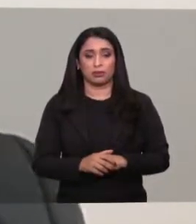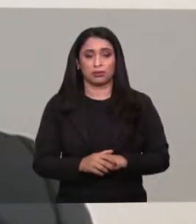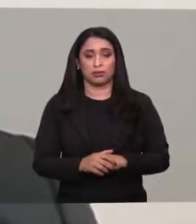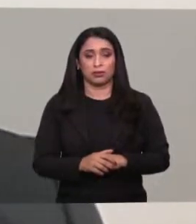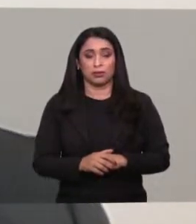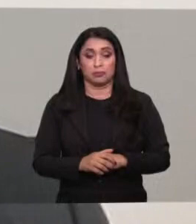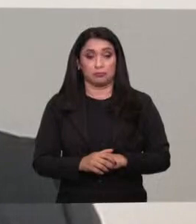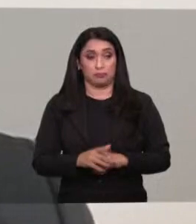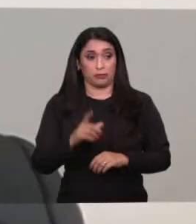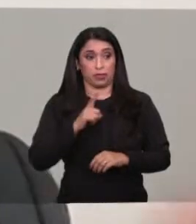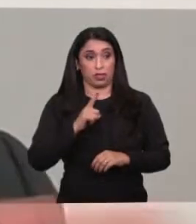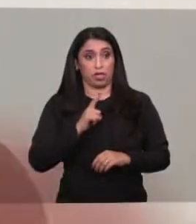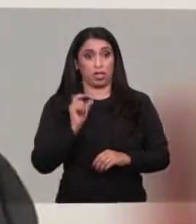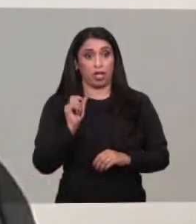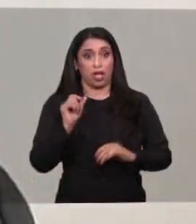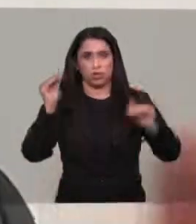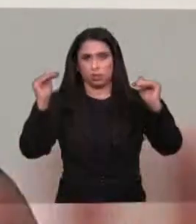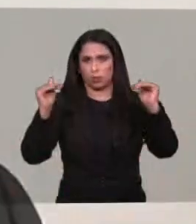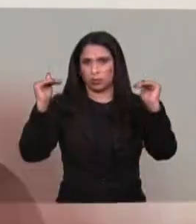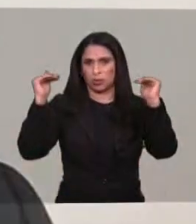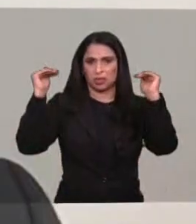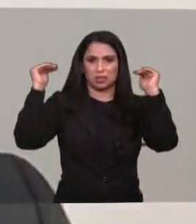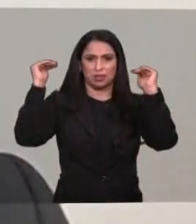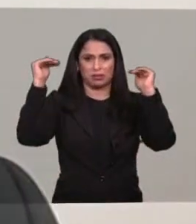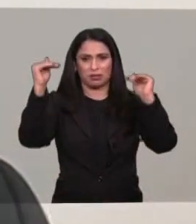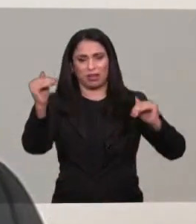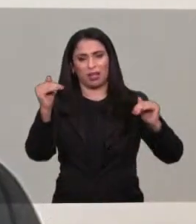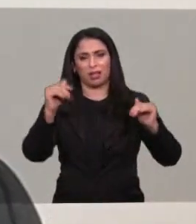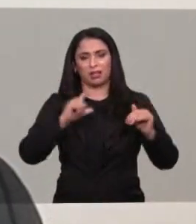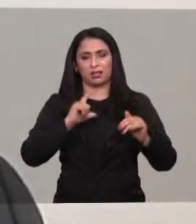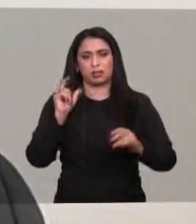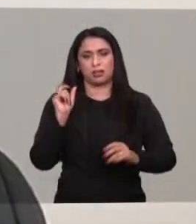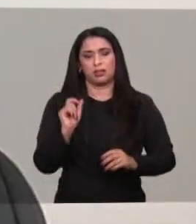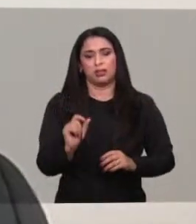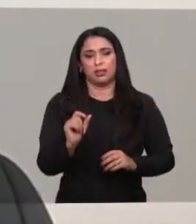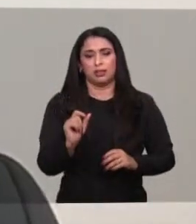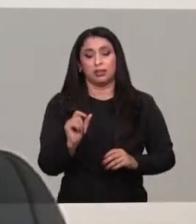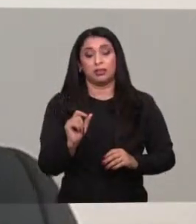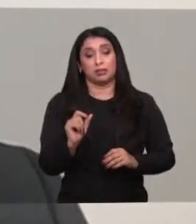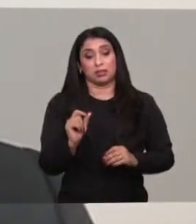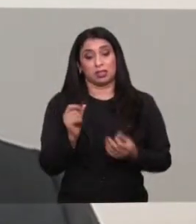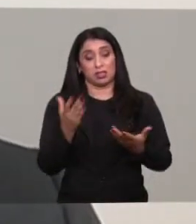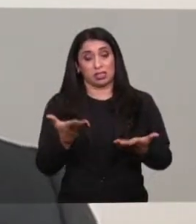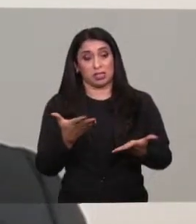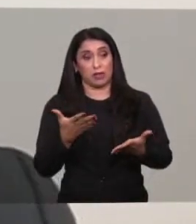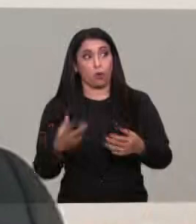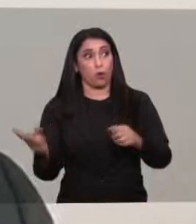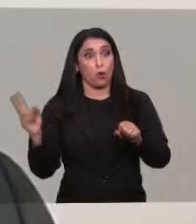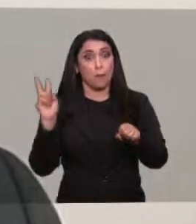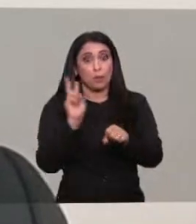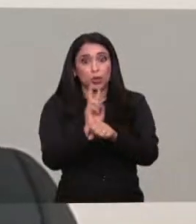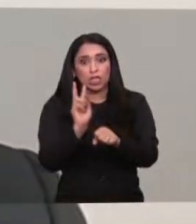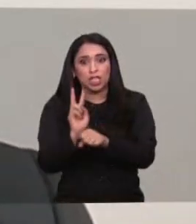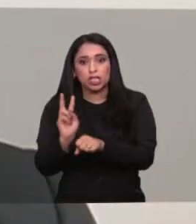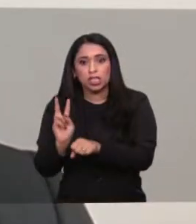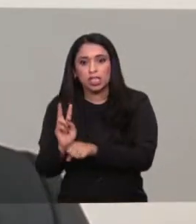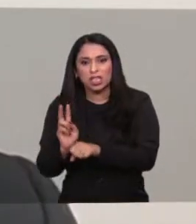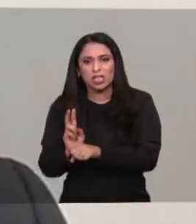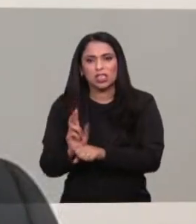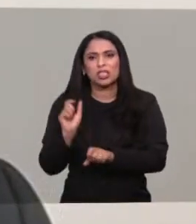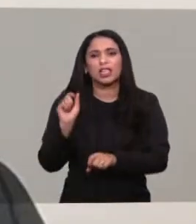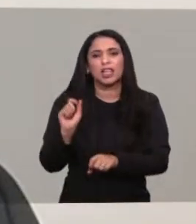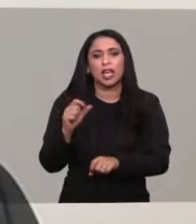e as autoridades, por presunção iure de iure, estavam blindadas de sentimentos